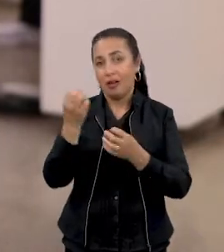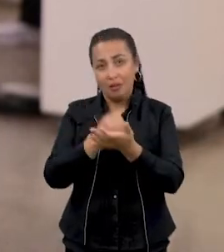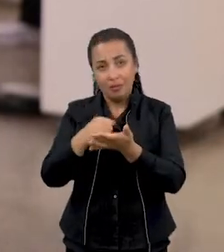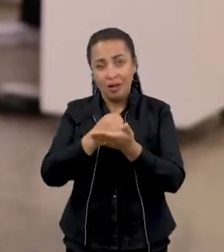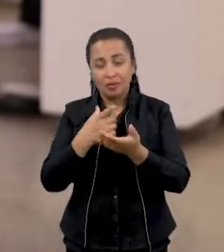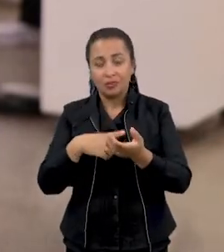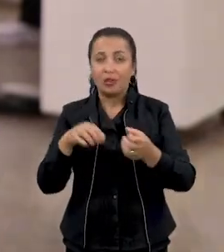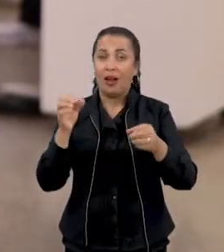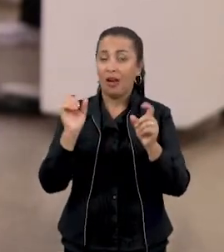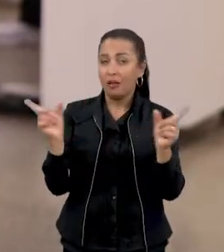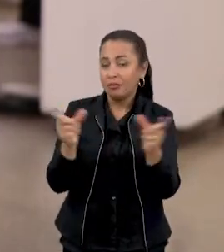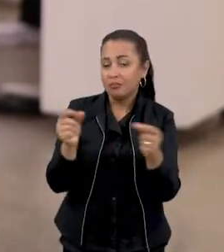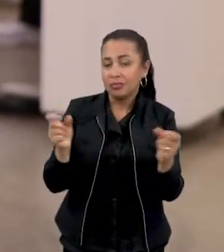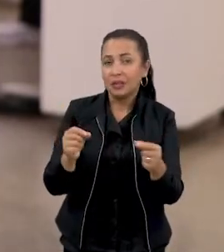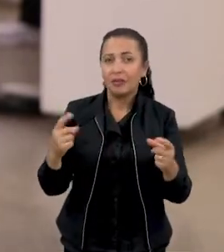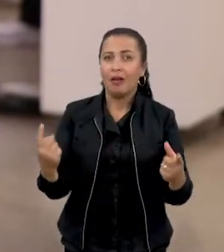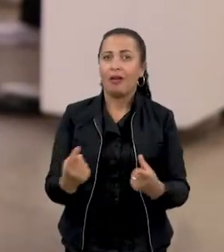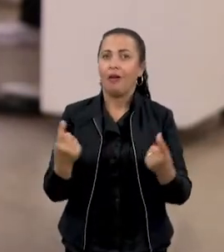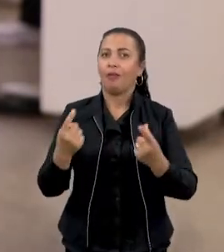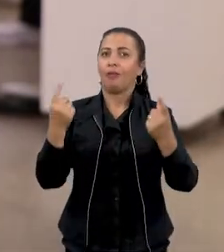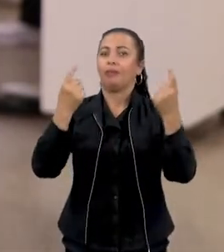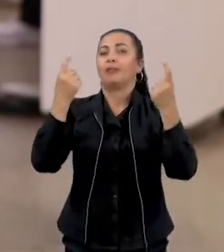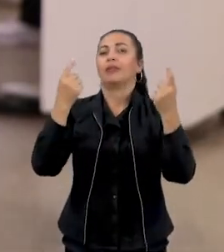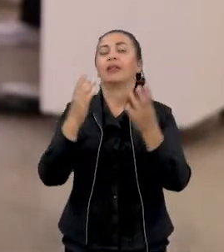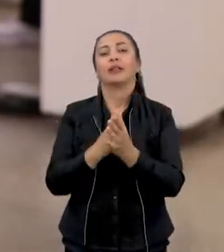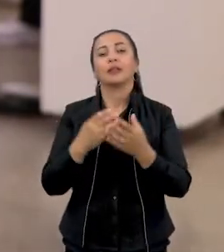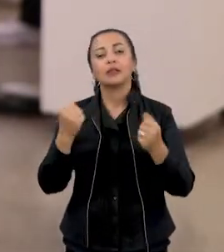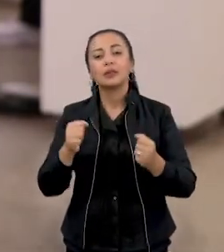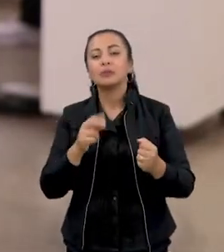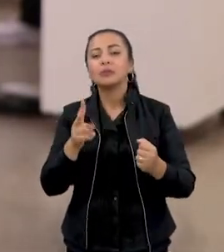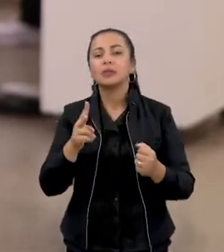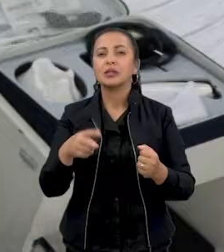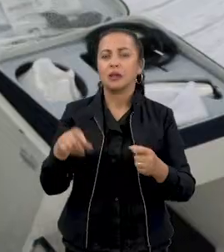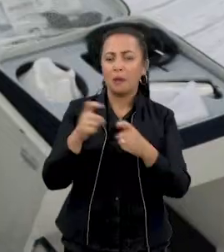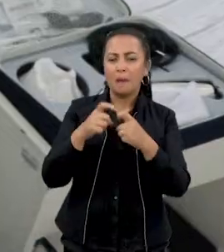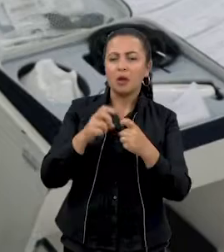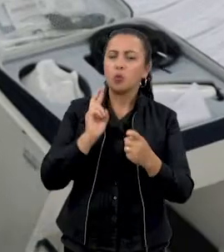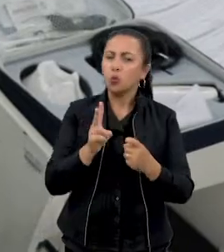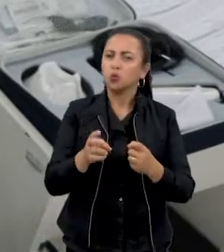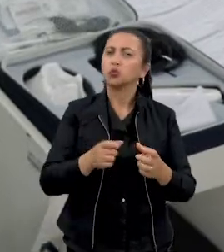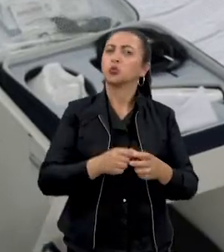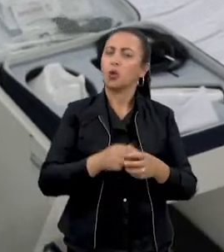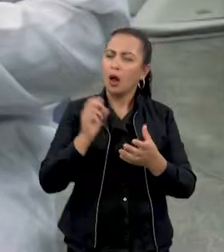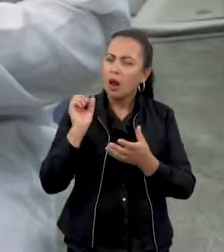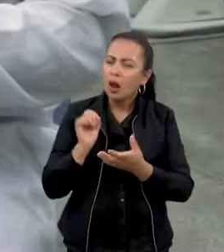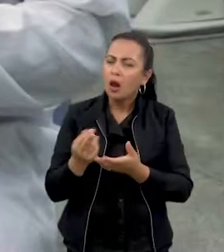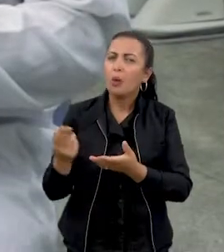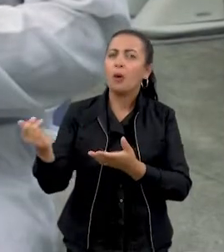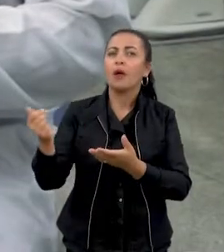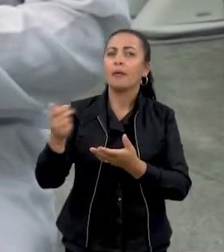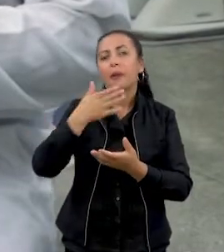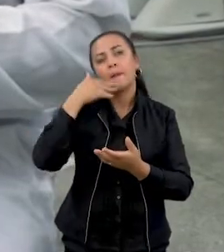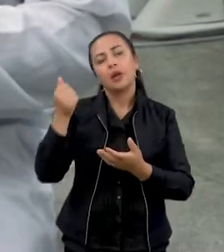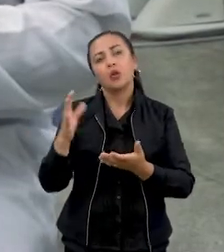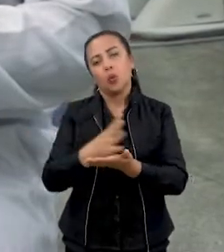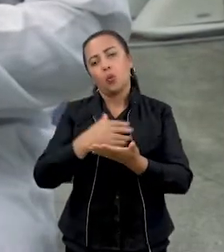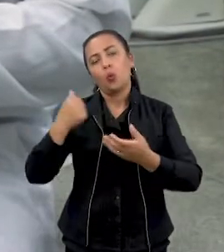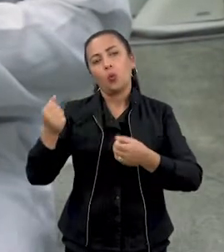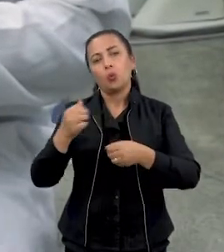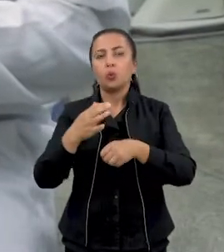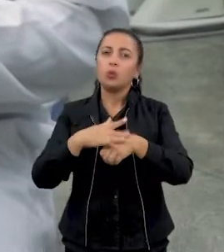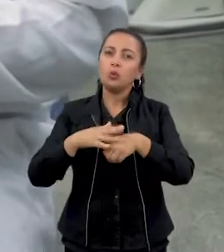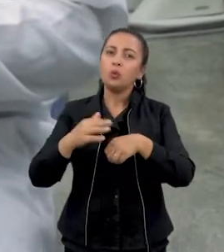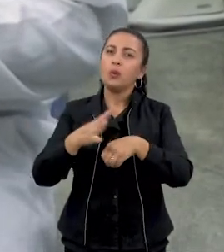resistência. Então, se o oncologista ele consegue sustentar aquela dose durante todo o curso do tratamento, a possibilidade de cura